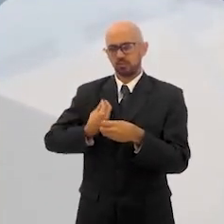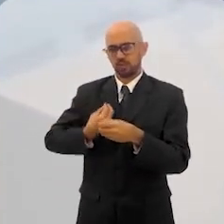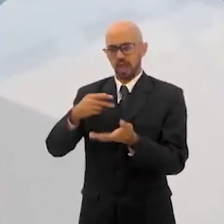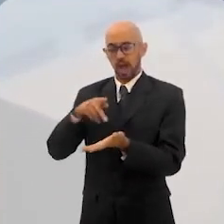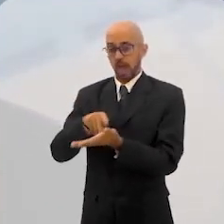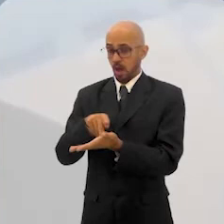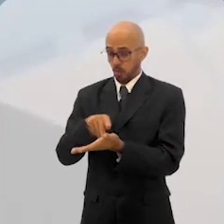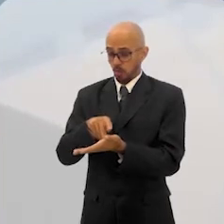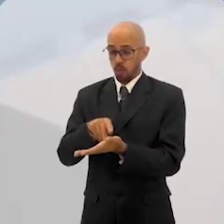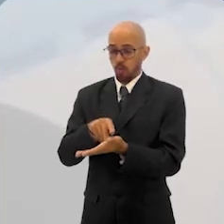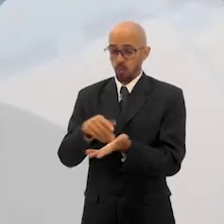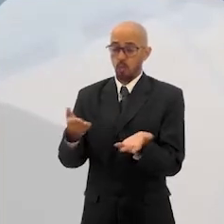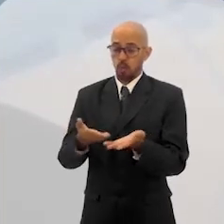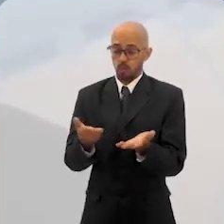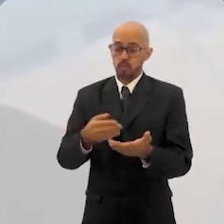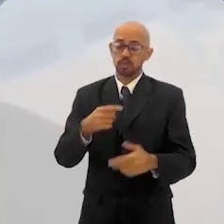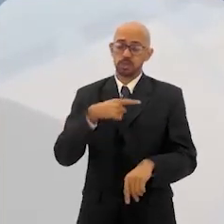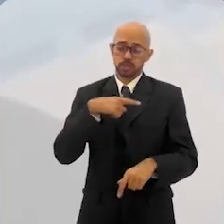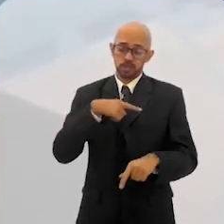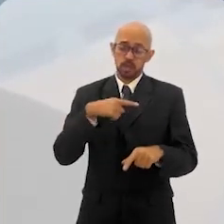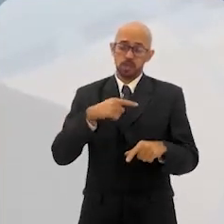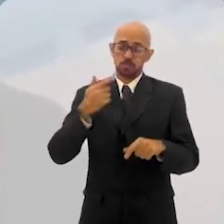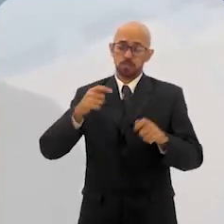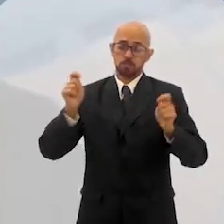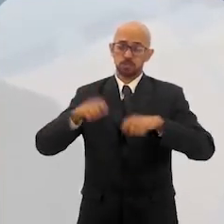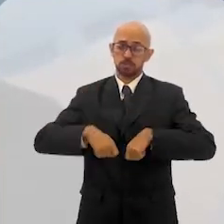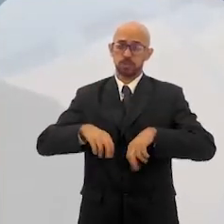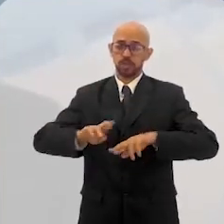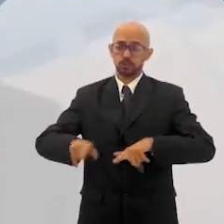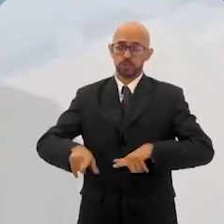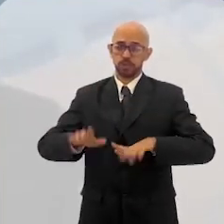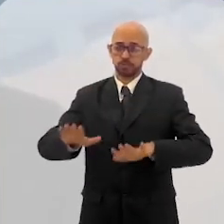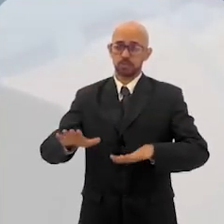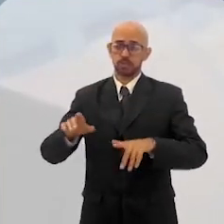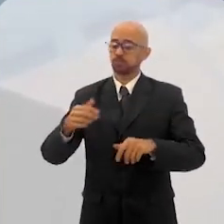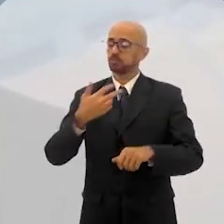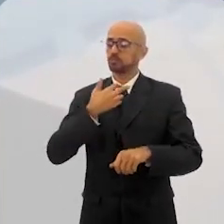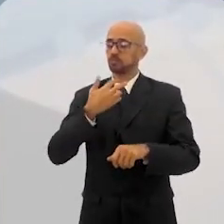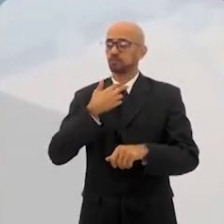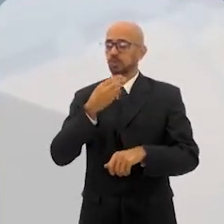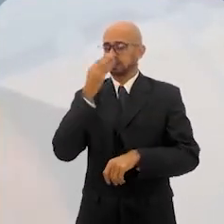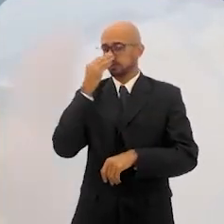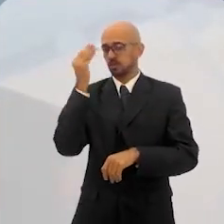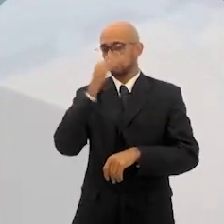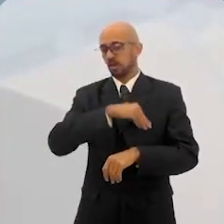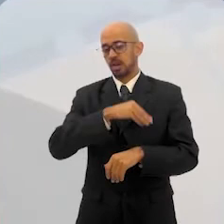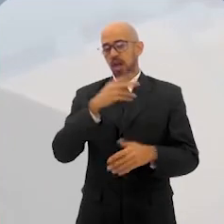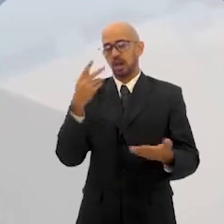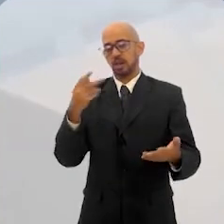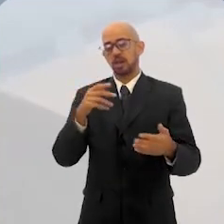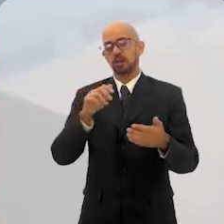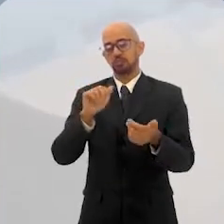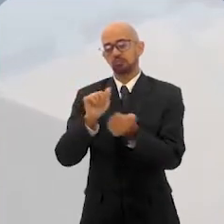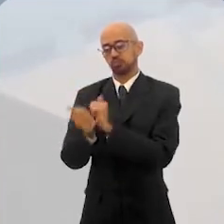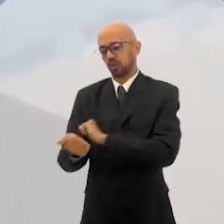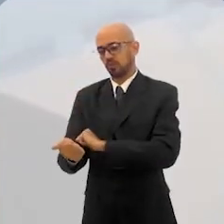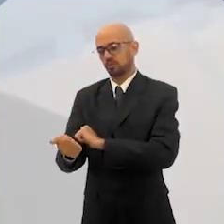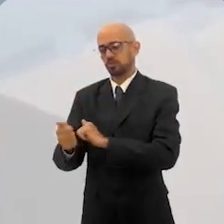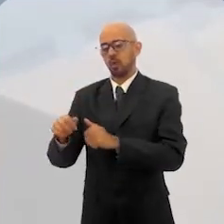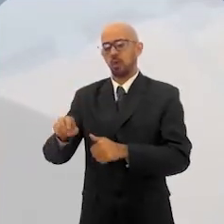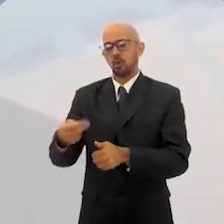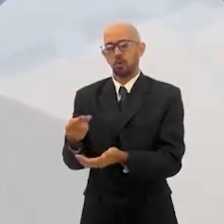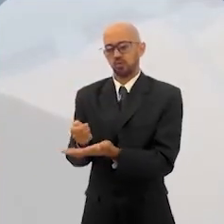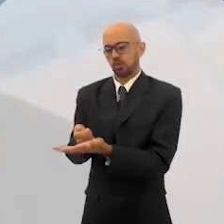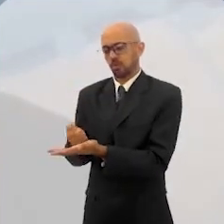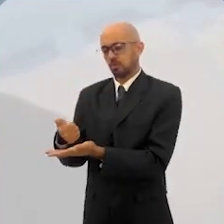mais real, né? Hoje a gente já tem uma outra possibilidade, mas eu acho que ela não se anula a possibilidade de ir jogar um futebol, de jogar